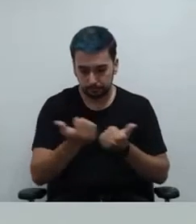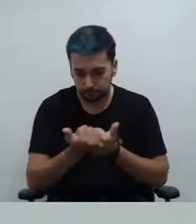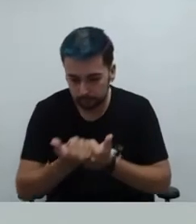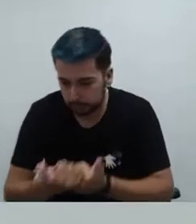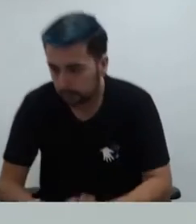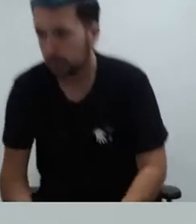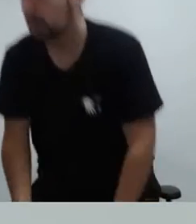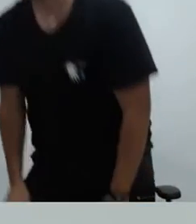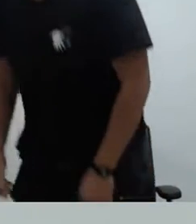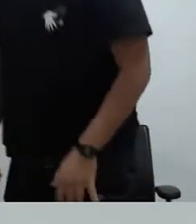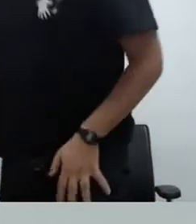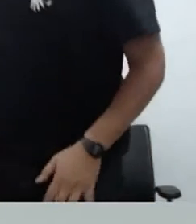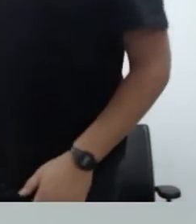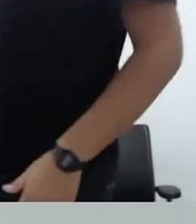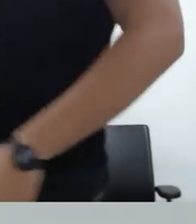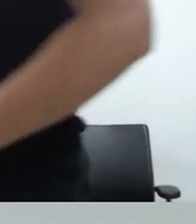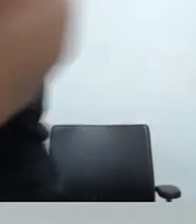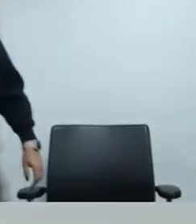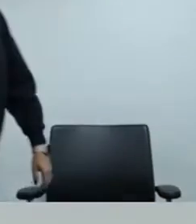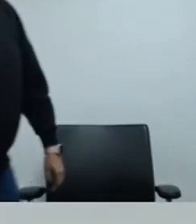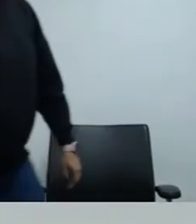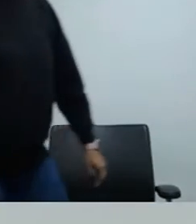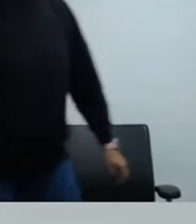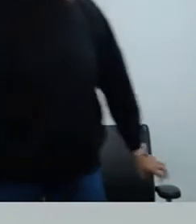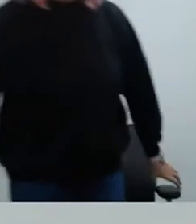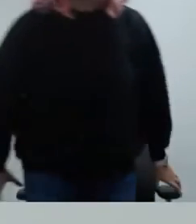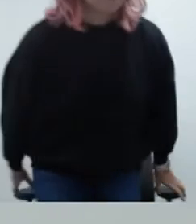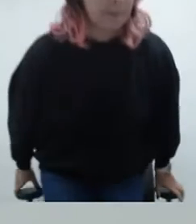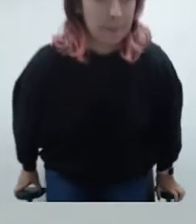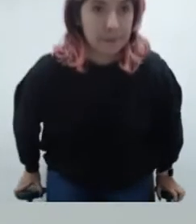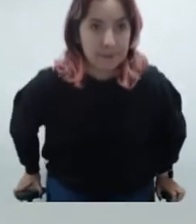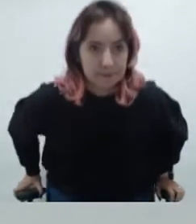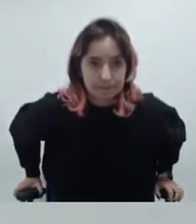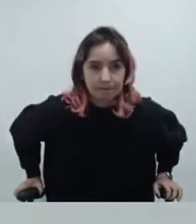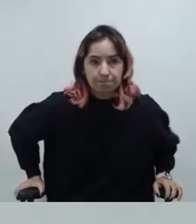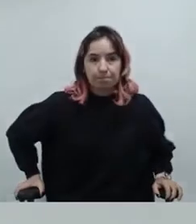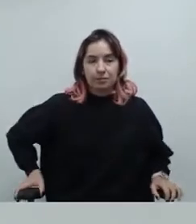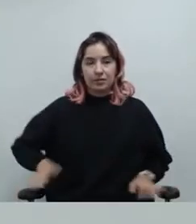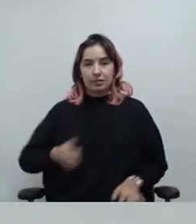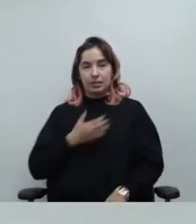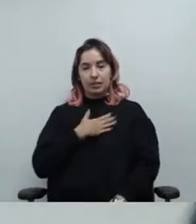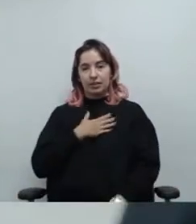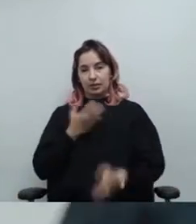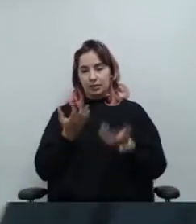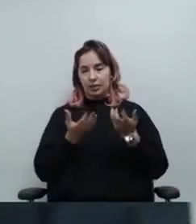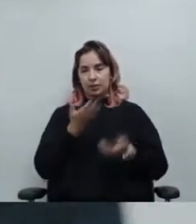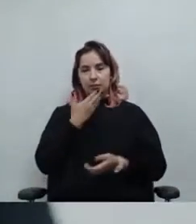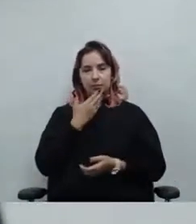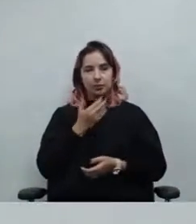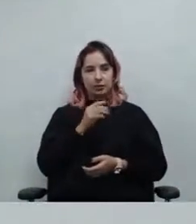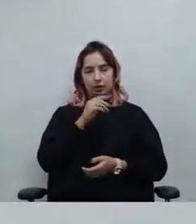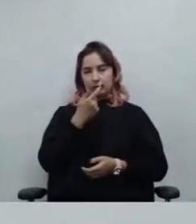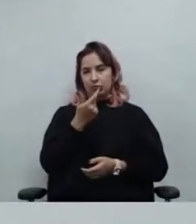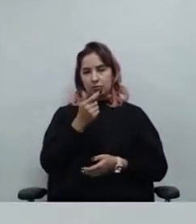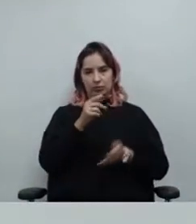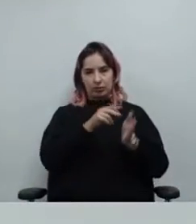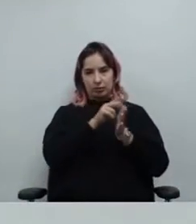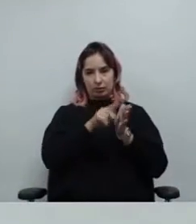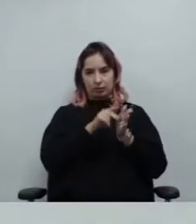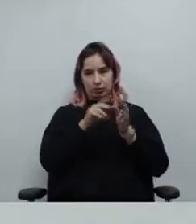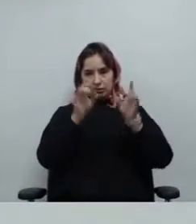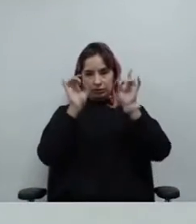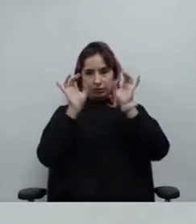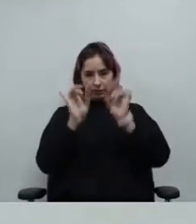Bom, dito isso, então, eu queria pedir, não tem nenhum projeto de cargo específico para o NEIGE, mas eu